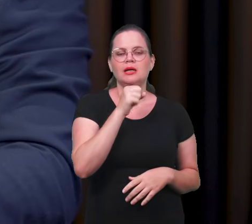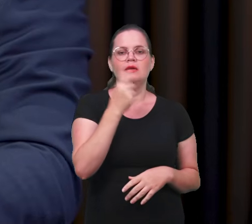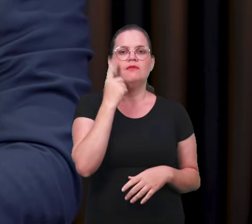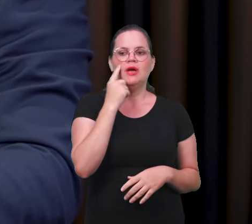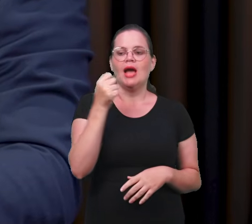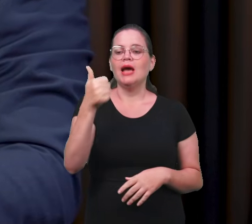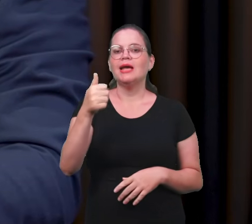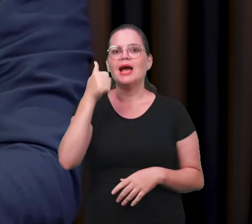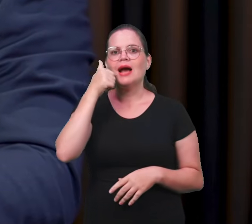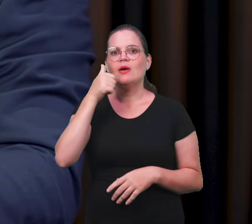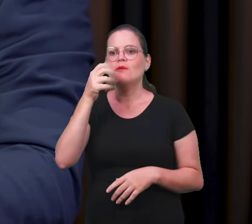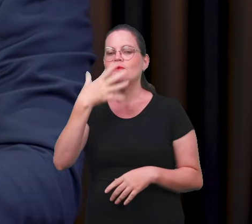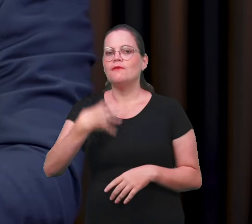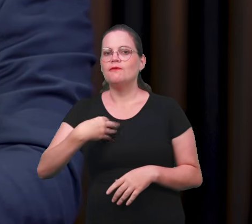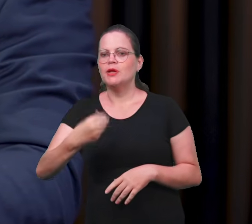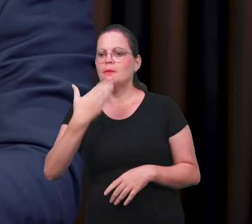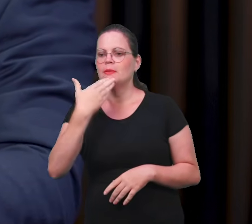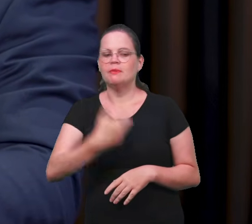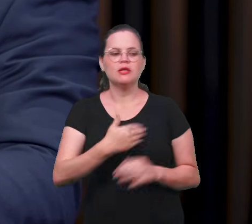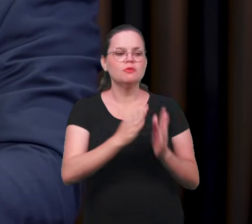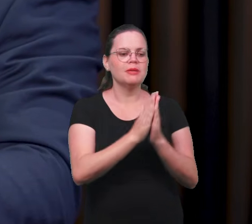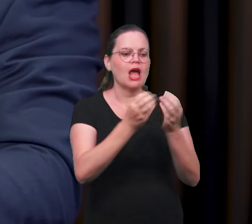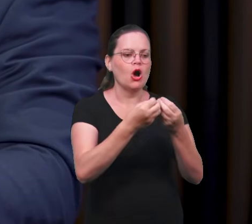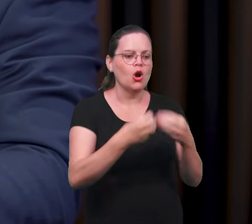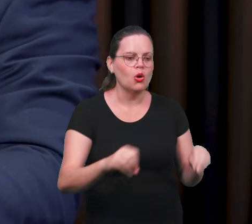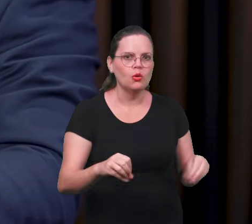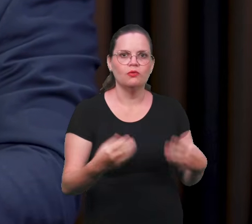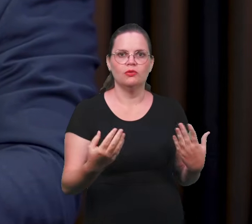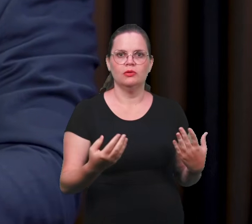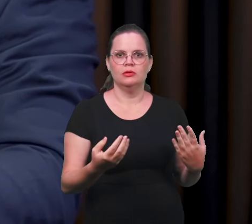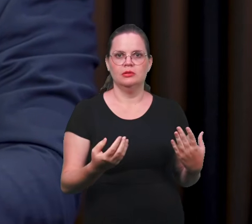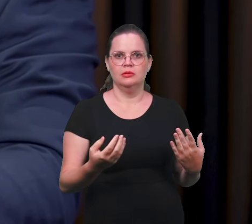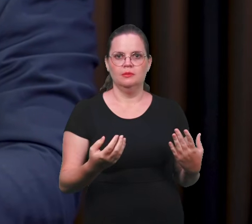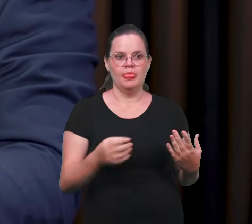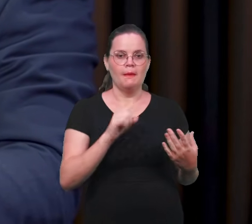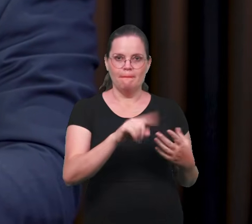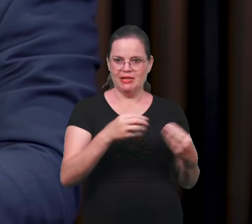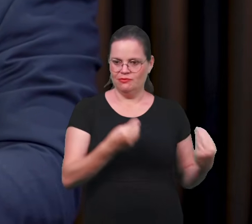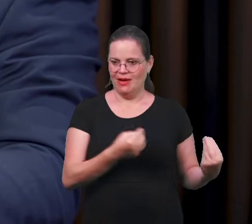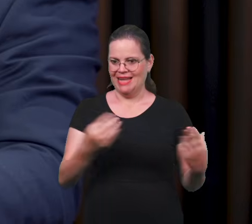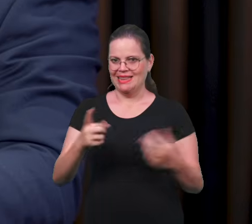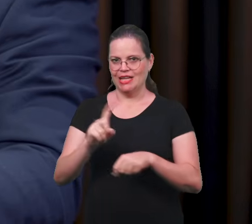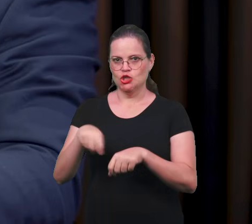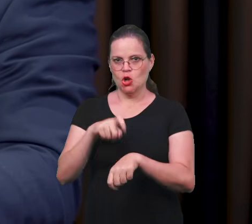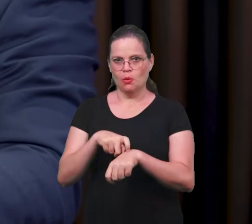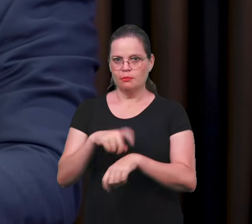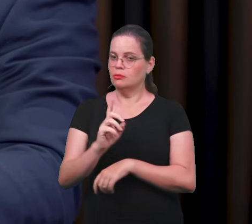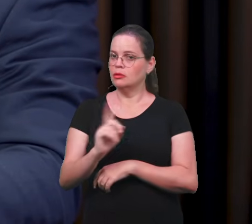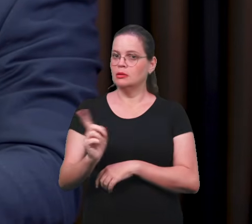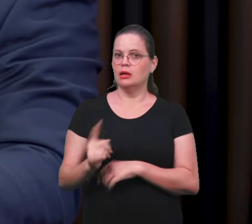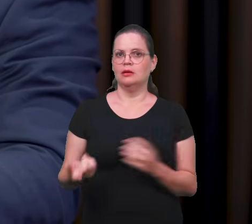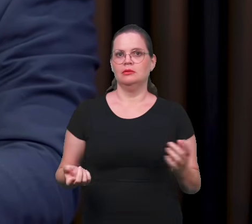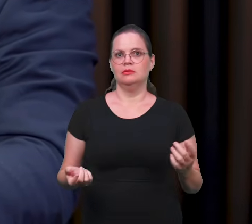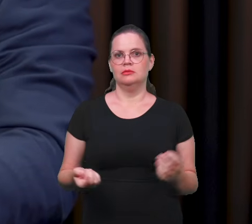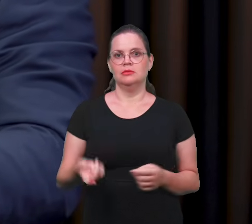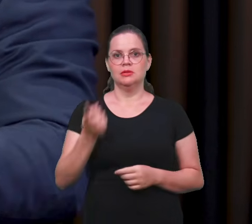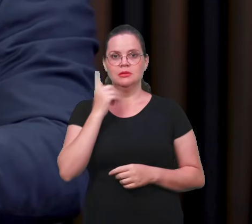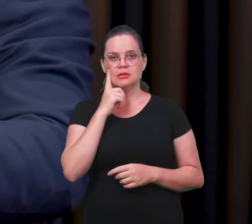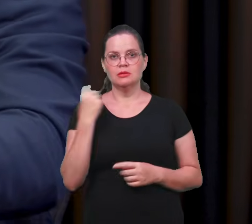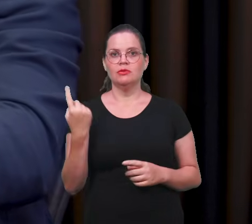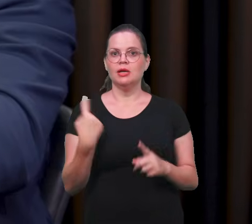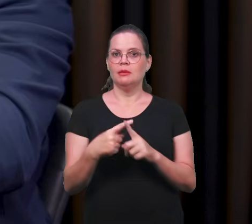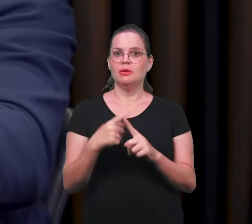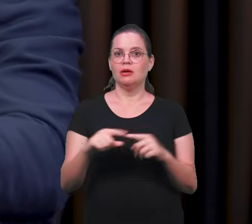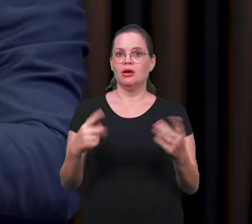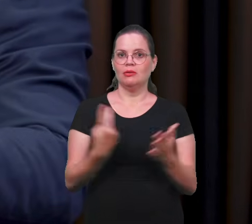nascimento. E o escorpião é o velho homem. Quando você brinca, descuida, ele vai lá e te machuca, ele